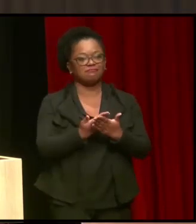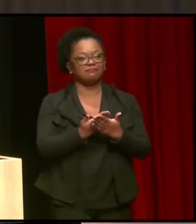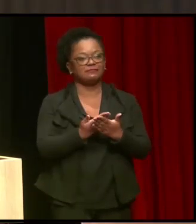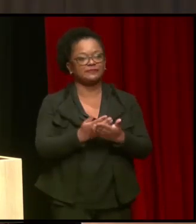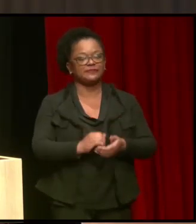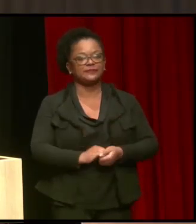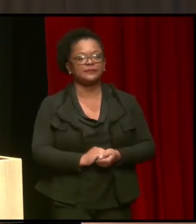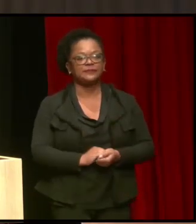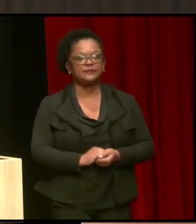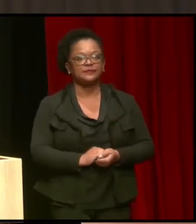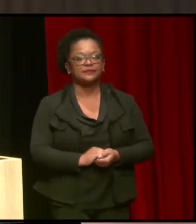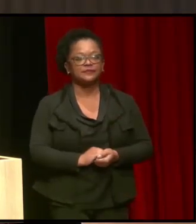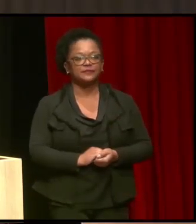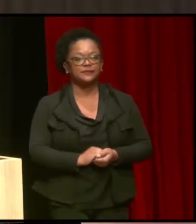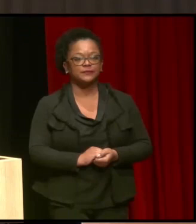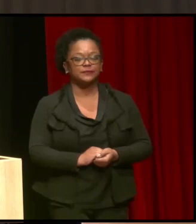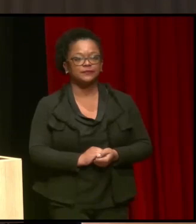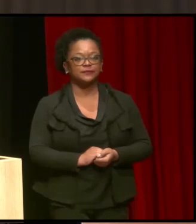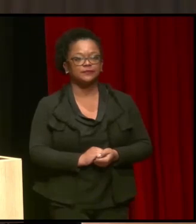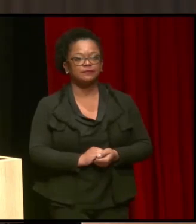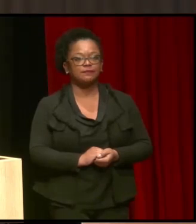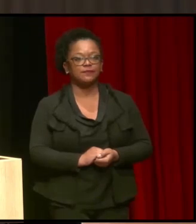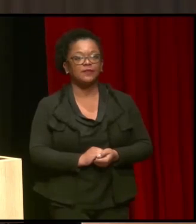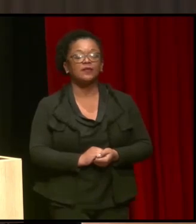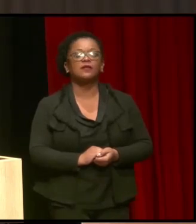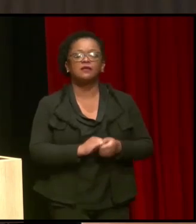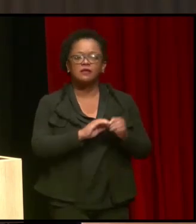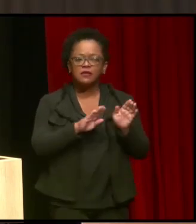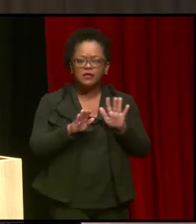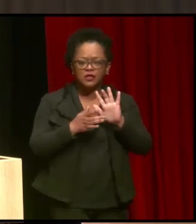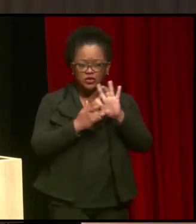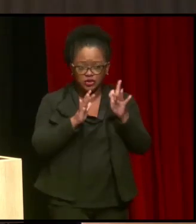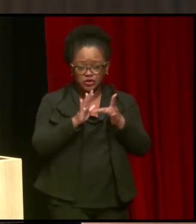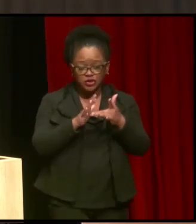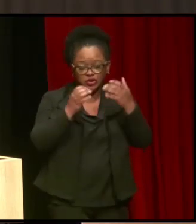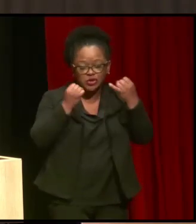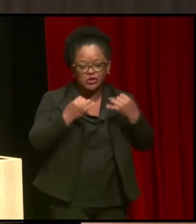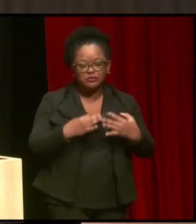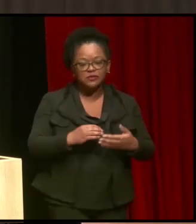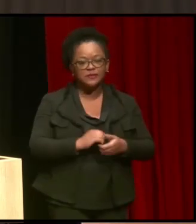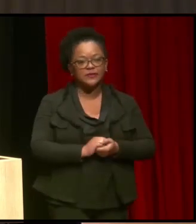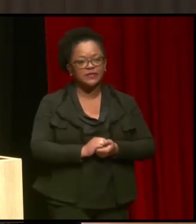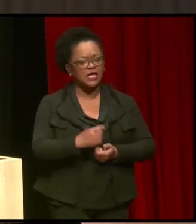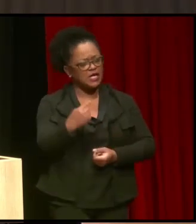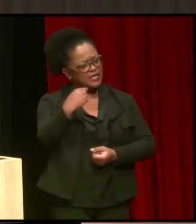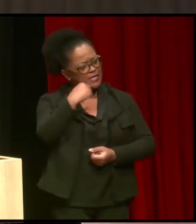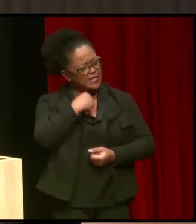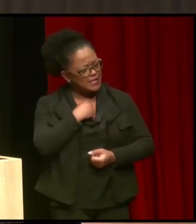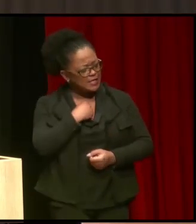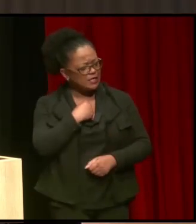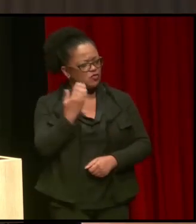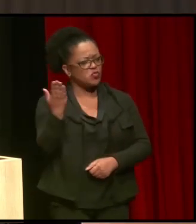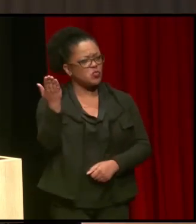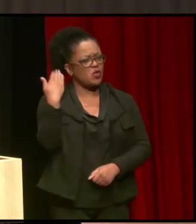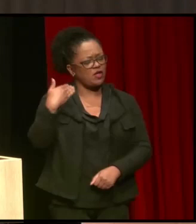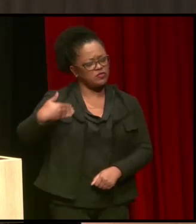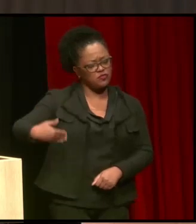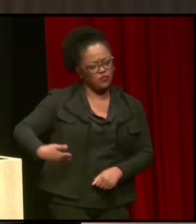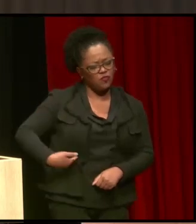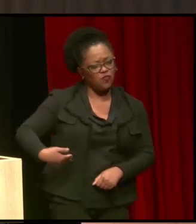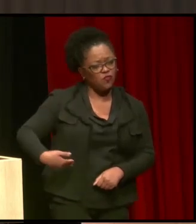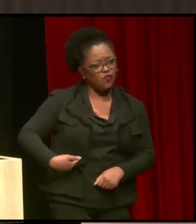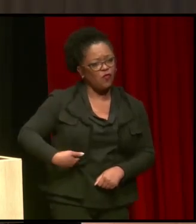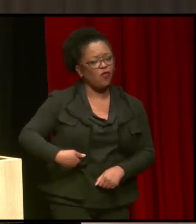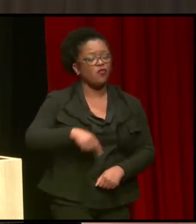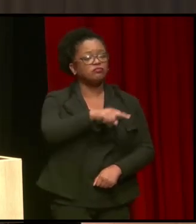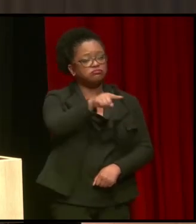lá. Pois eu estava com fome e vocês me deram comida. Estava com sede